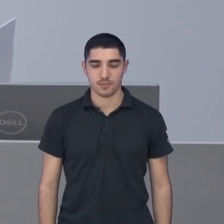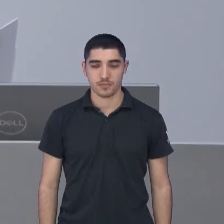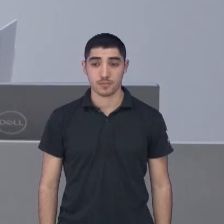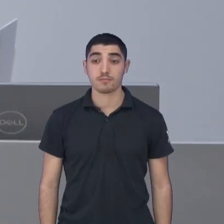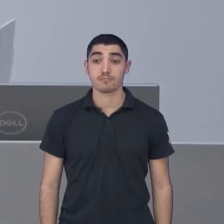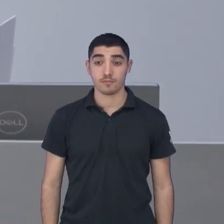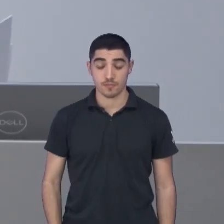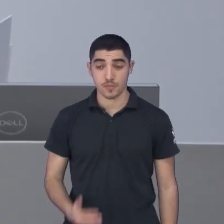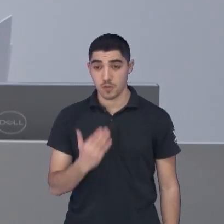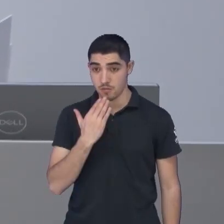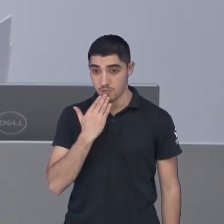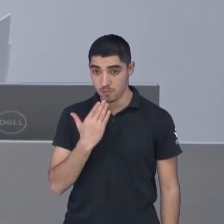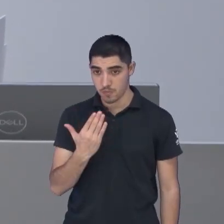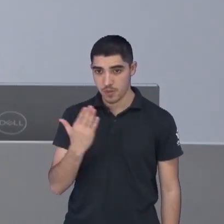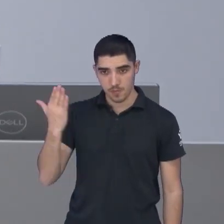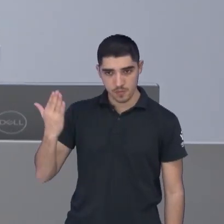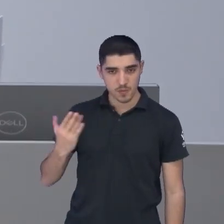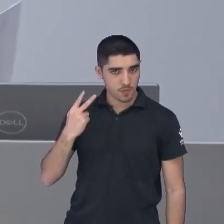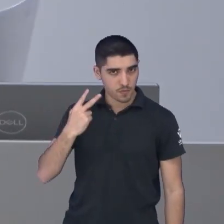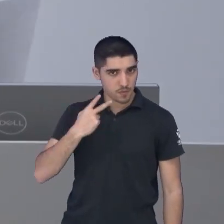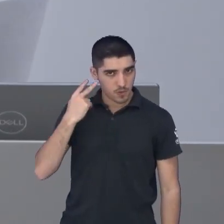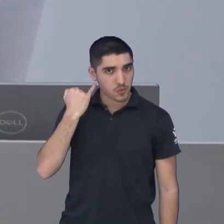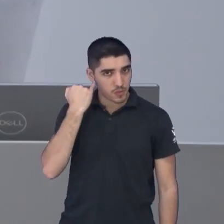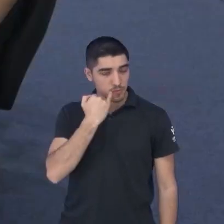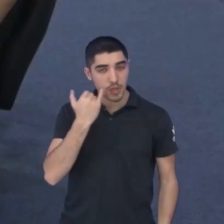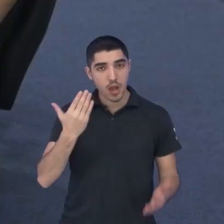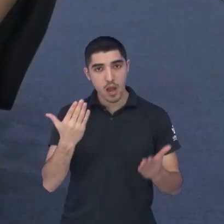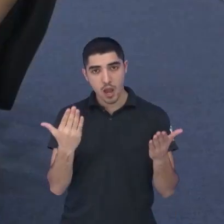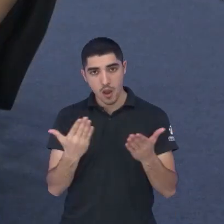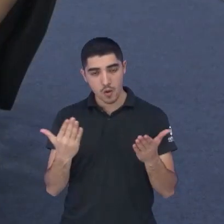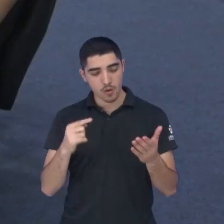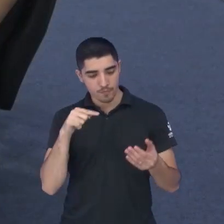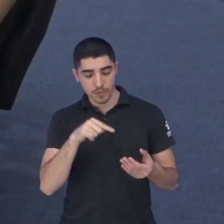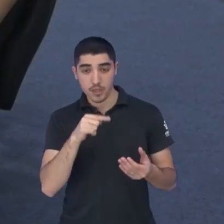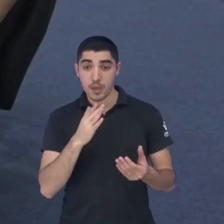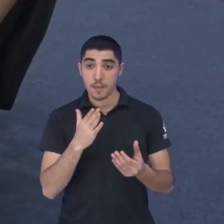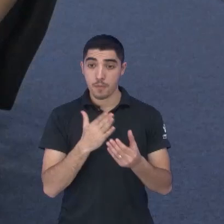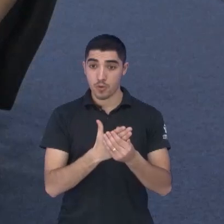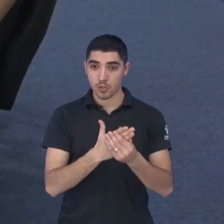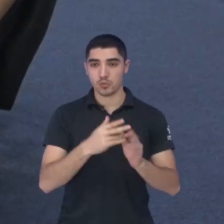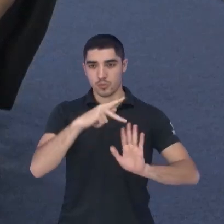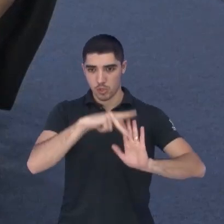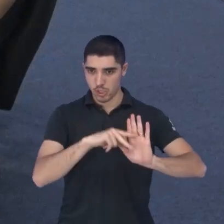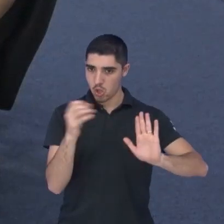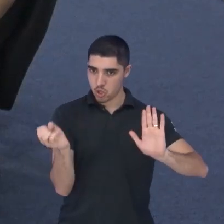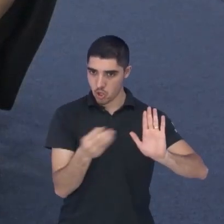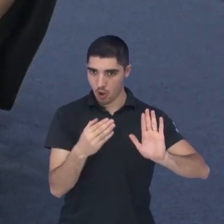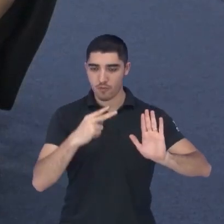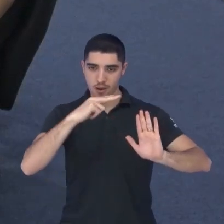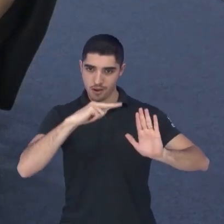Solicito ao vereador Zé Luiz Nunes para que faça a leitura dos novos projetos.